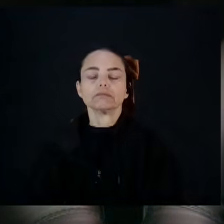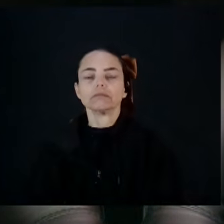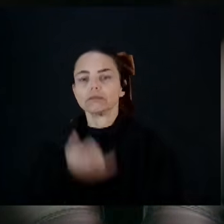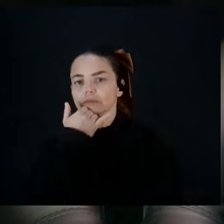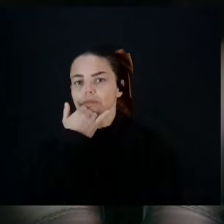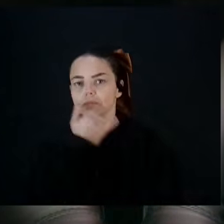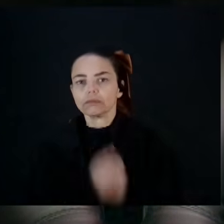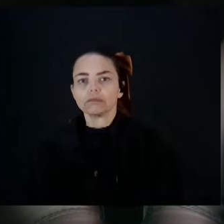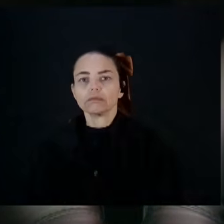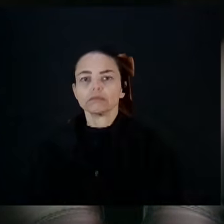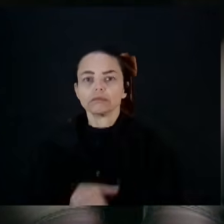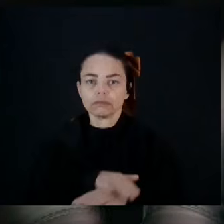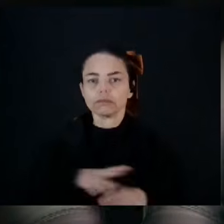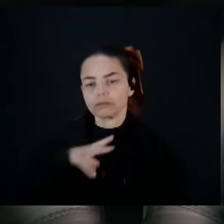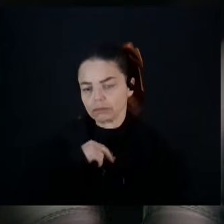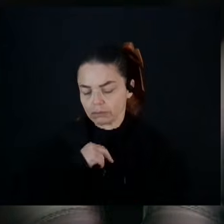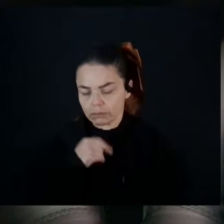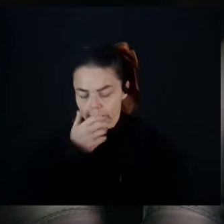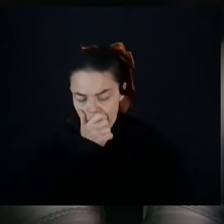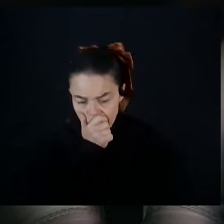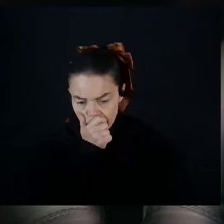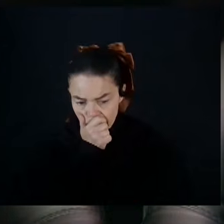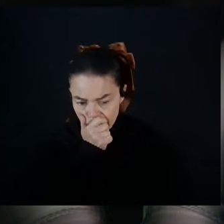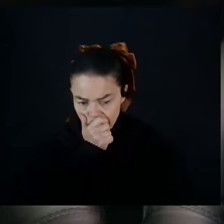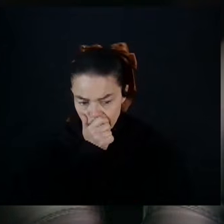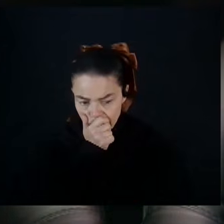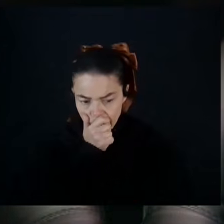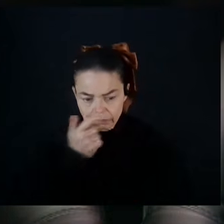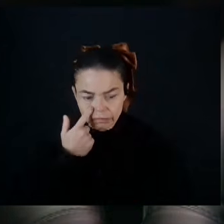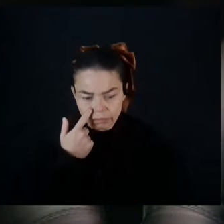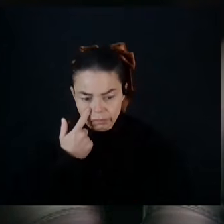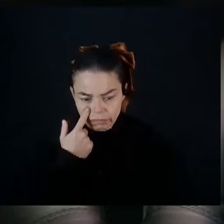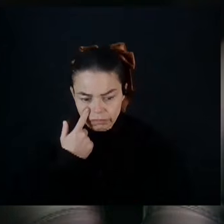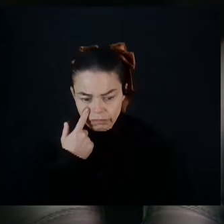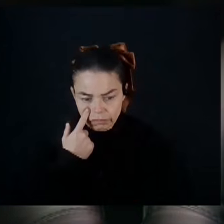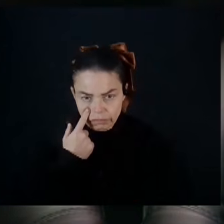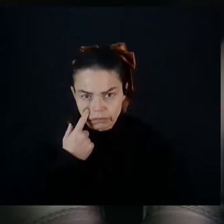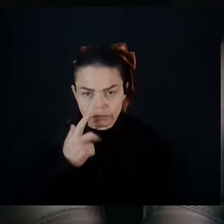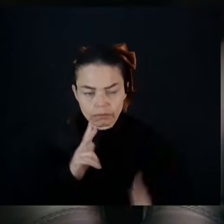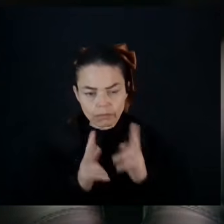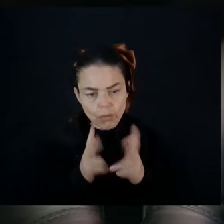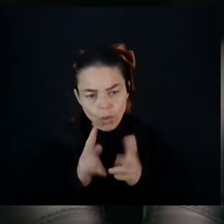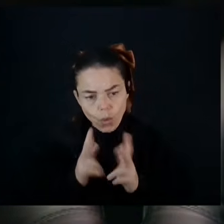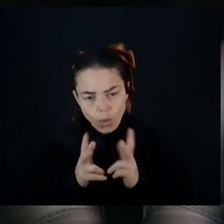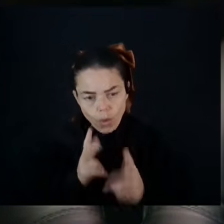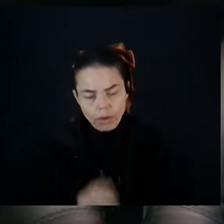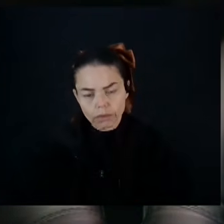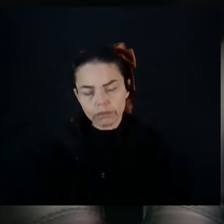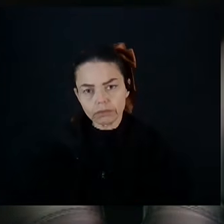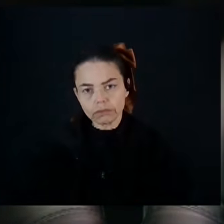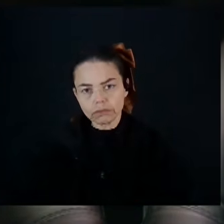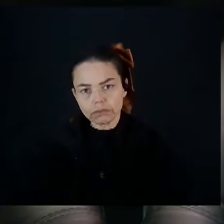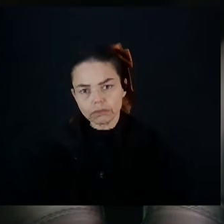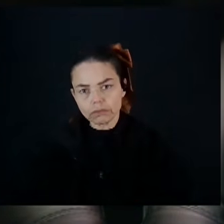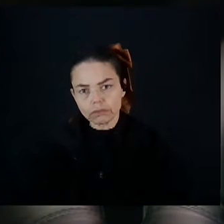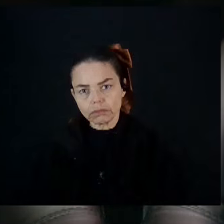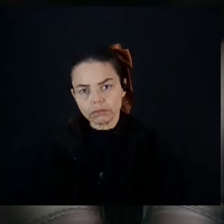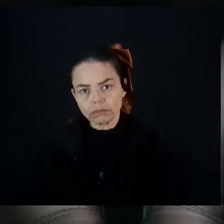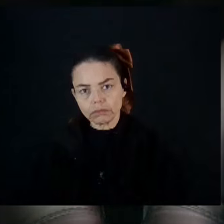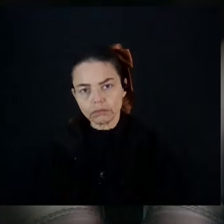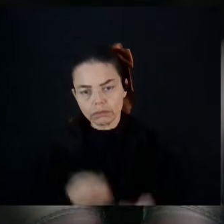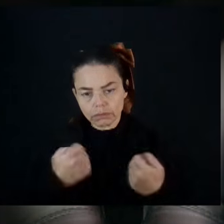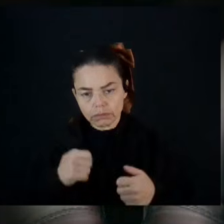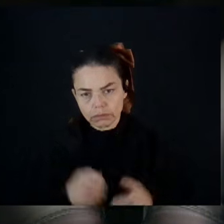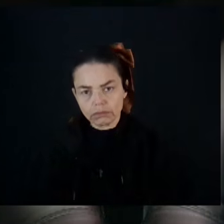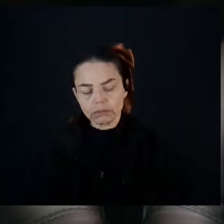puxa vida, né, aí você olha aquilo, E essa pessoa precisa de um tempo, ela precisa de um